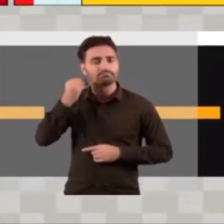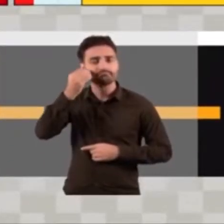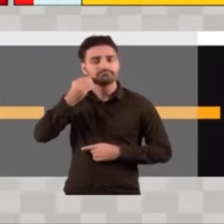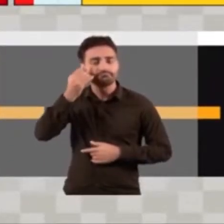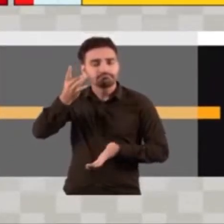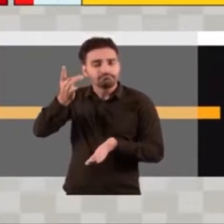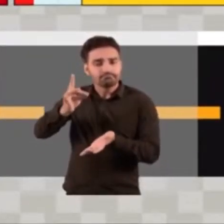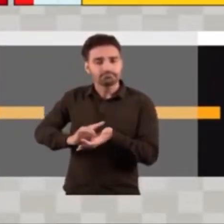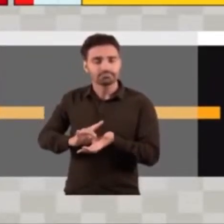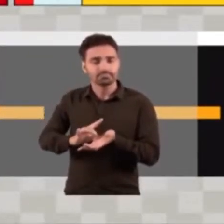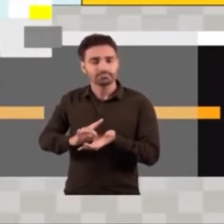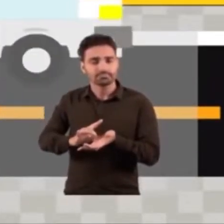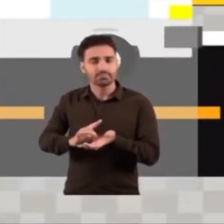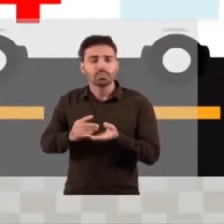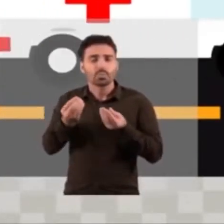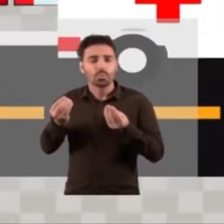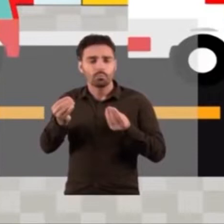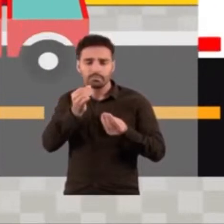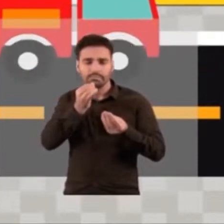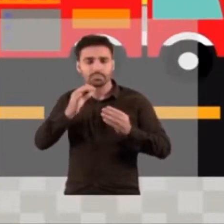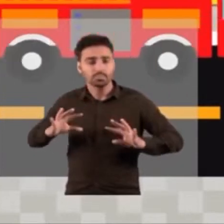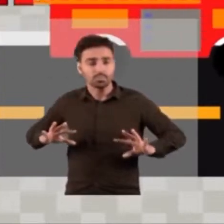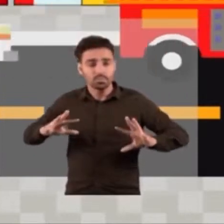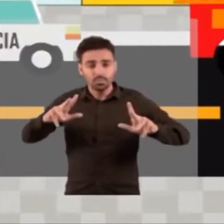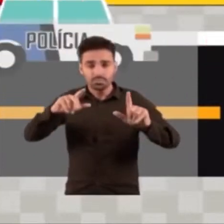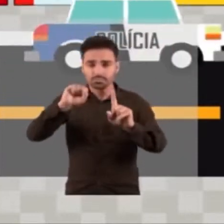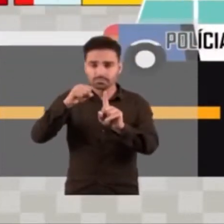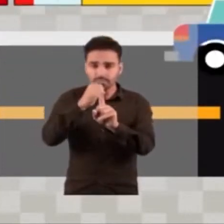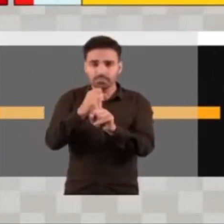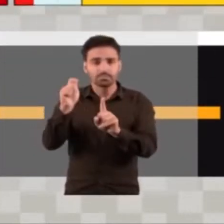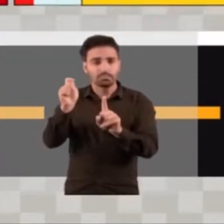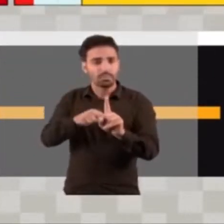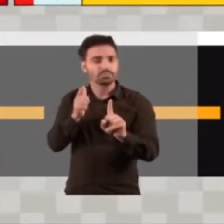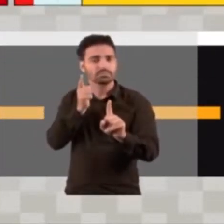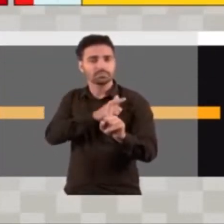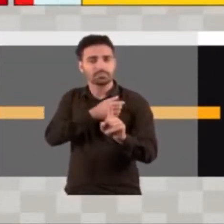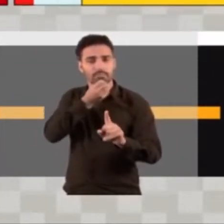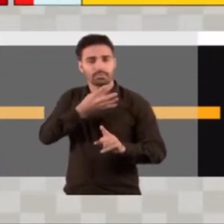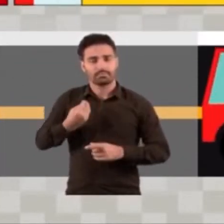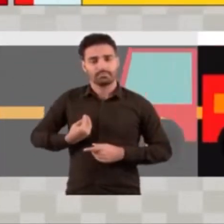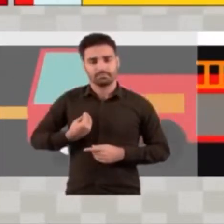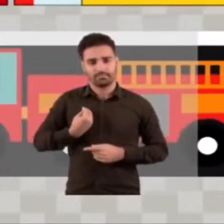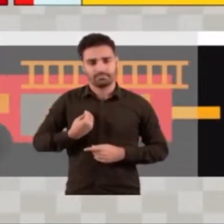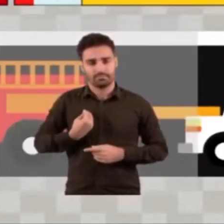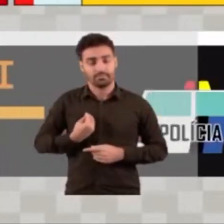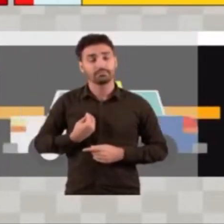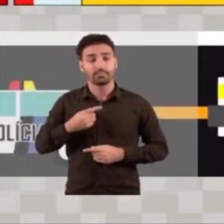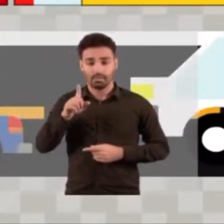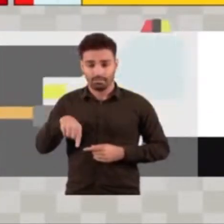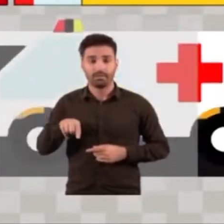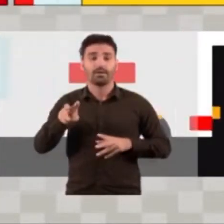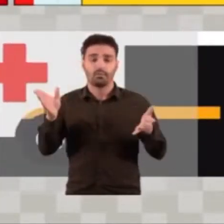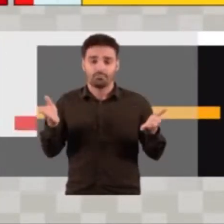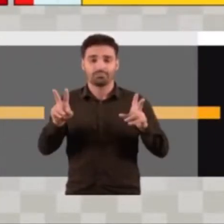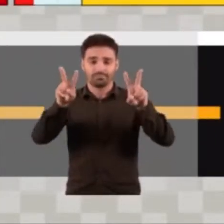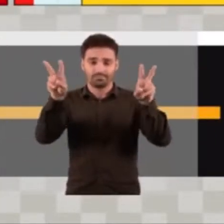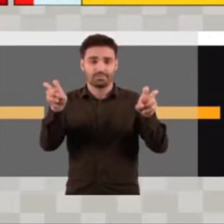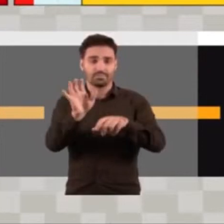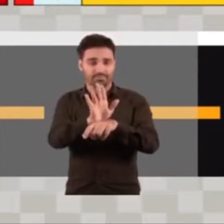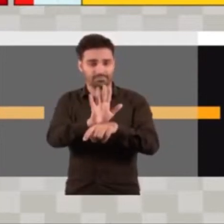concreta? Ou seja, como toda a sociedade pode alcançar o seu bem-estar? Esse é justamente o tema deste